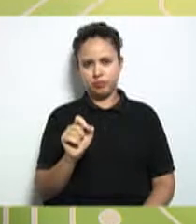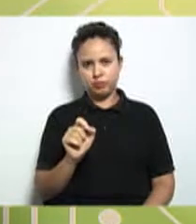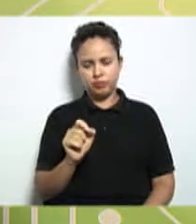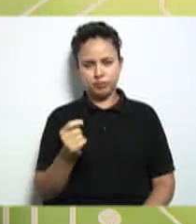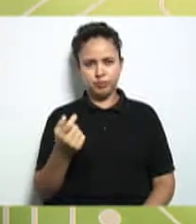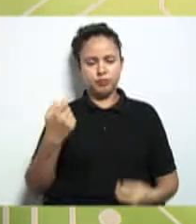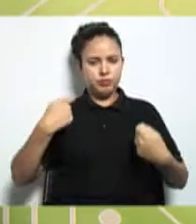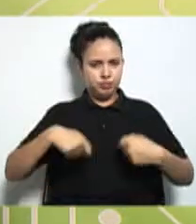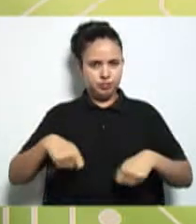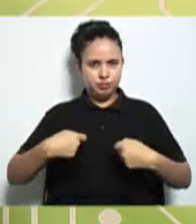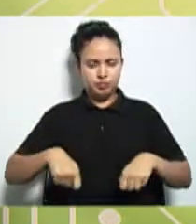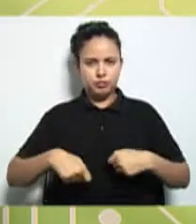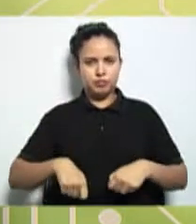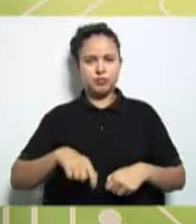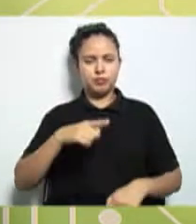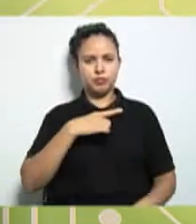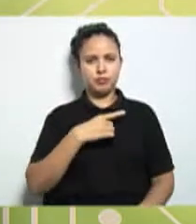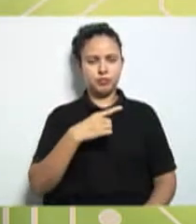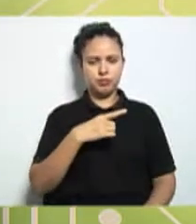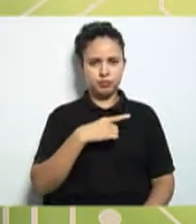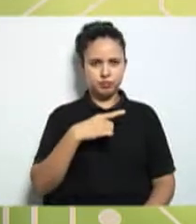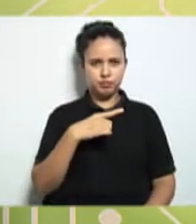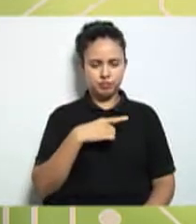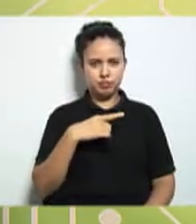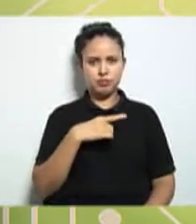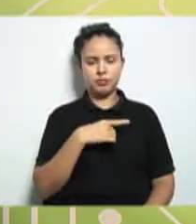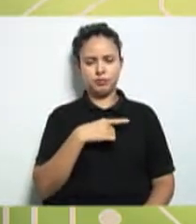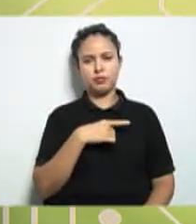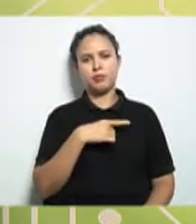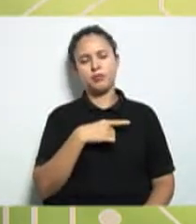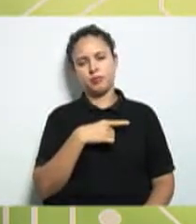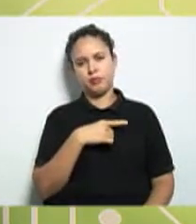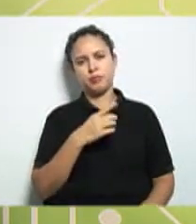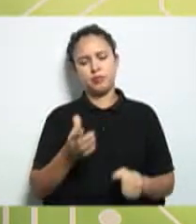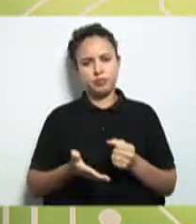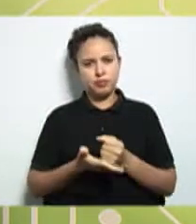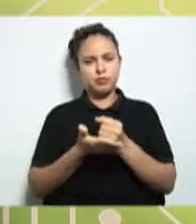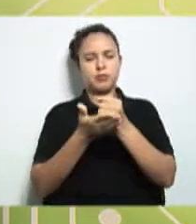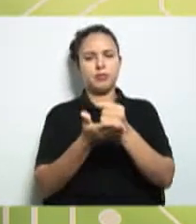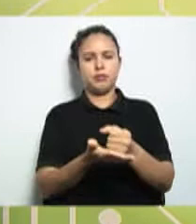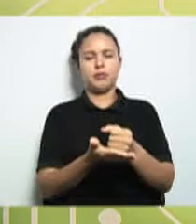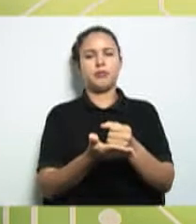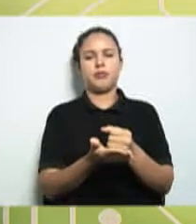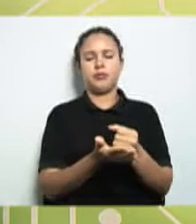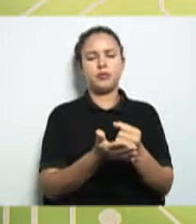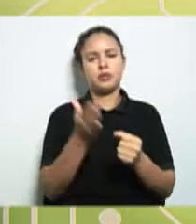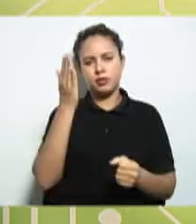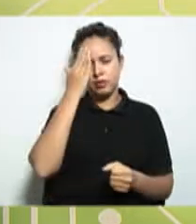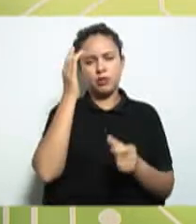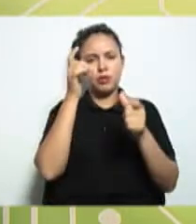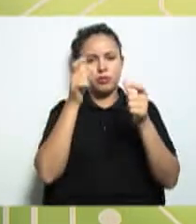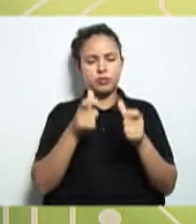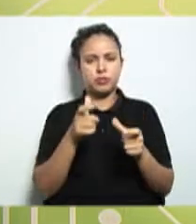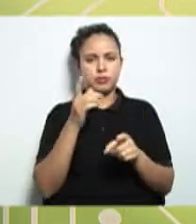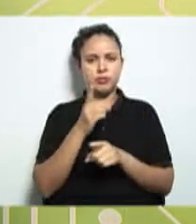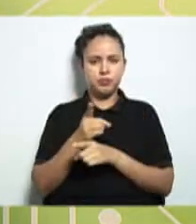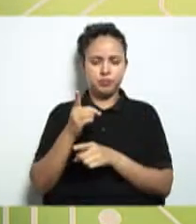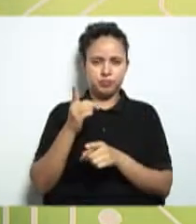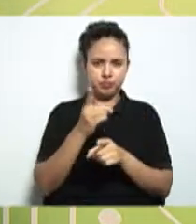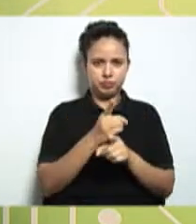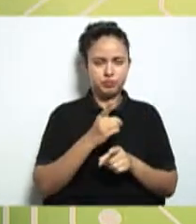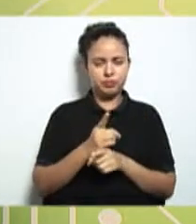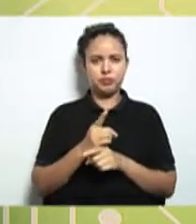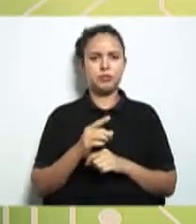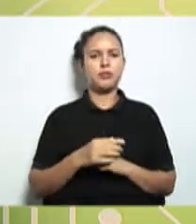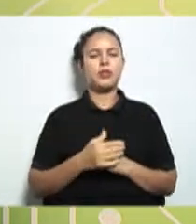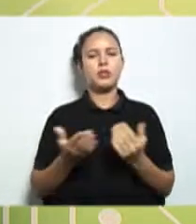realmente precisar, você ter isso em mãos e saber onde localizar cada um deles, tá?